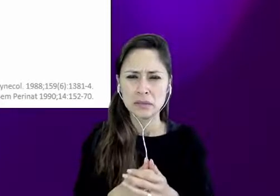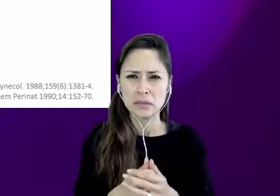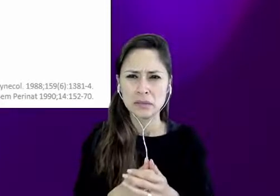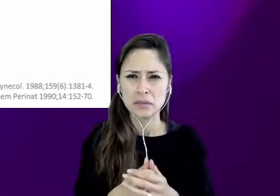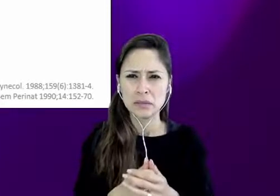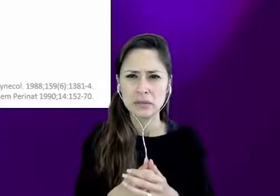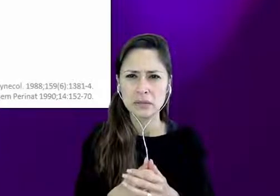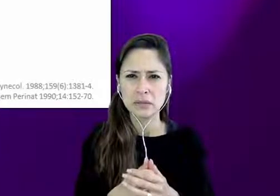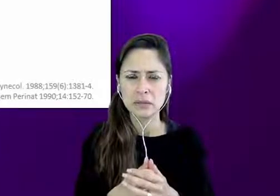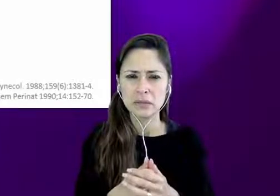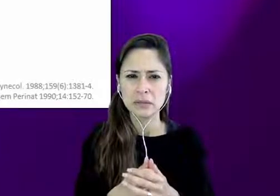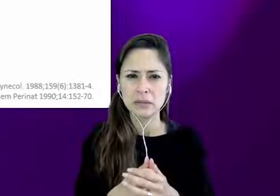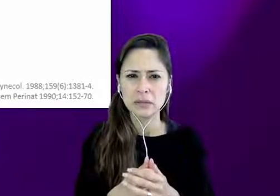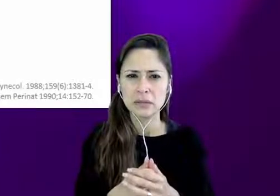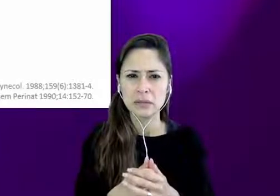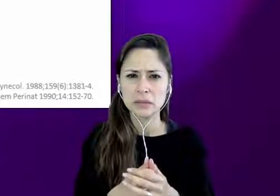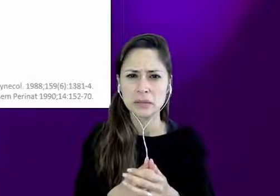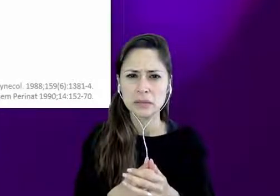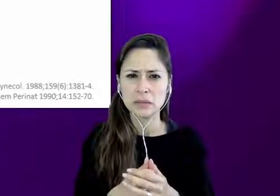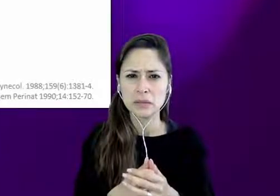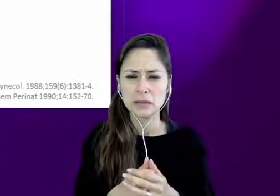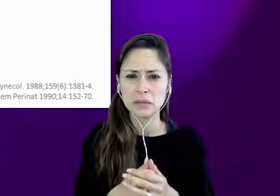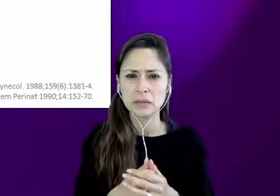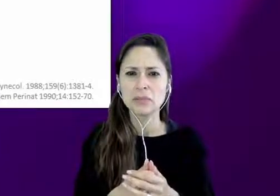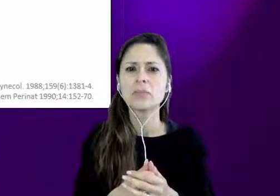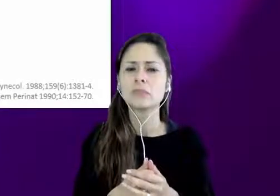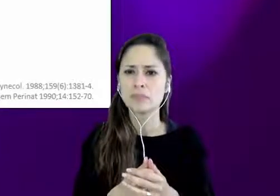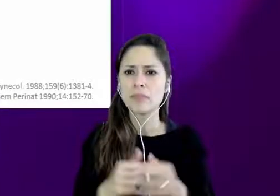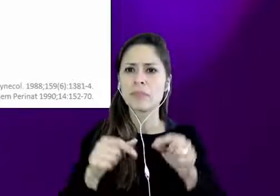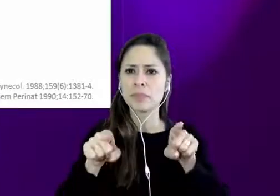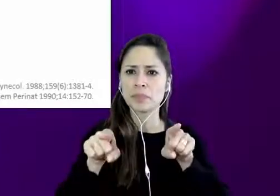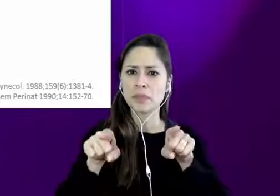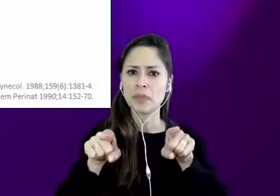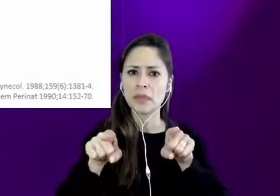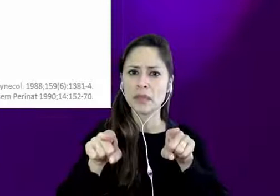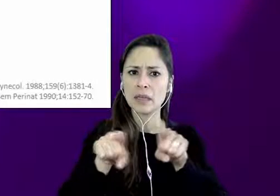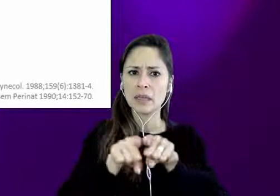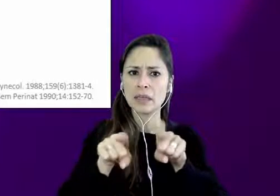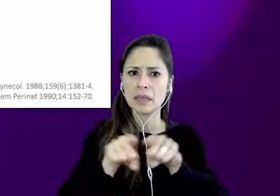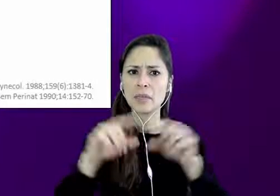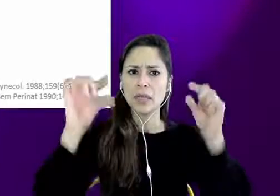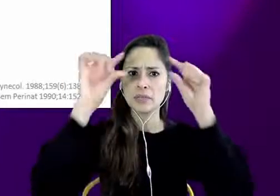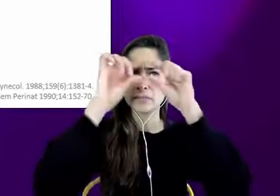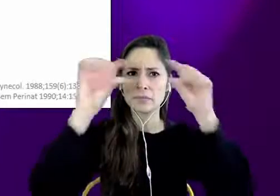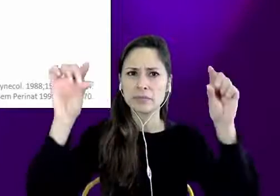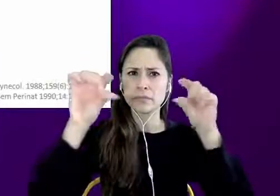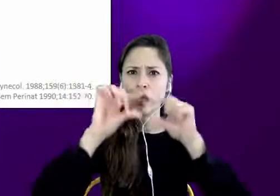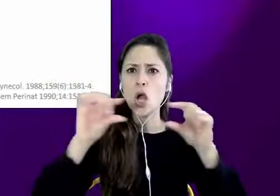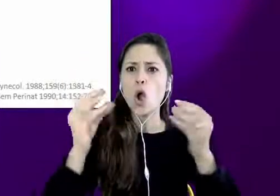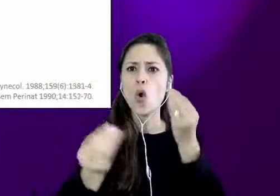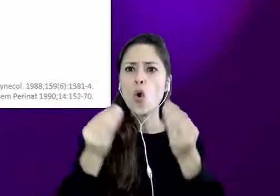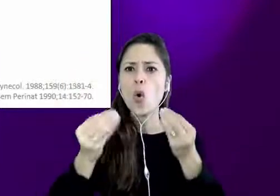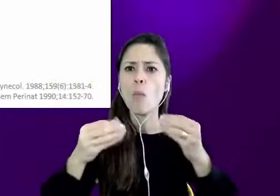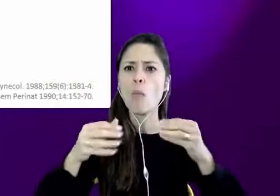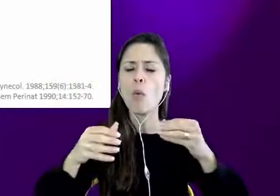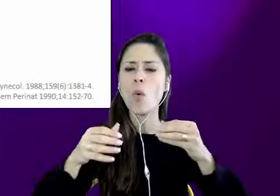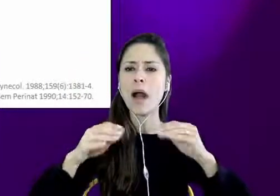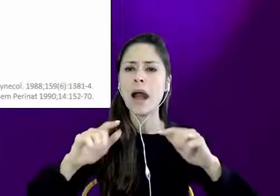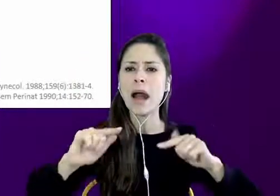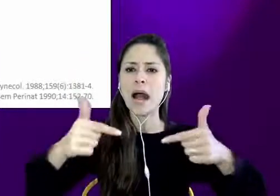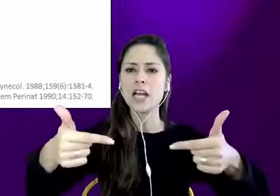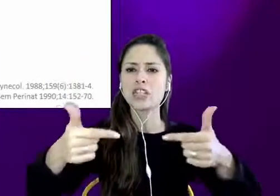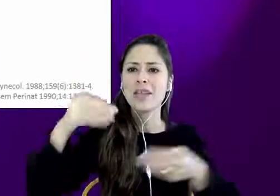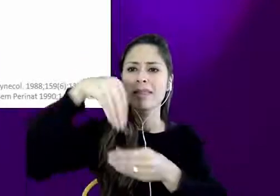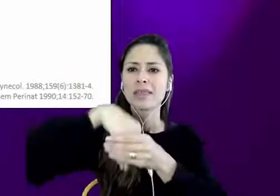diretamente o papel da ciclooxigenagem e o metabolismo das prostaglandininas irá ser alterado, e o benefício é que irá